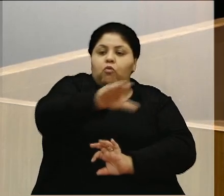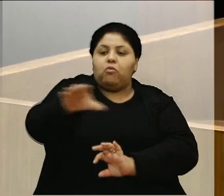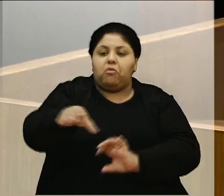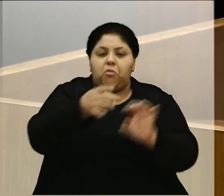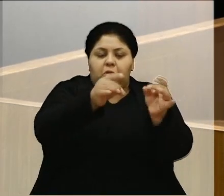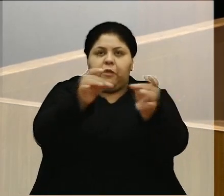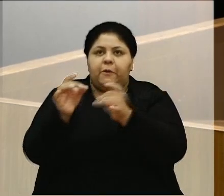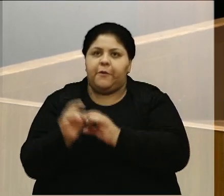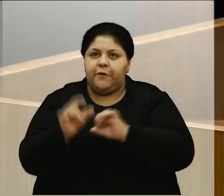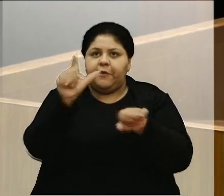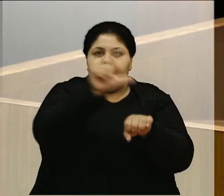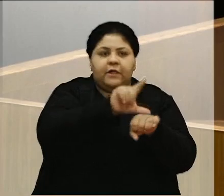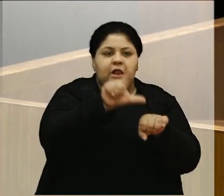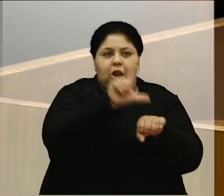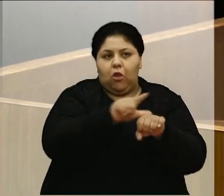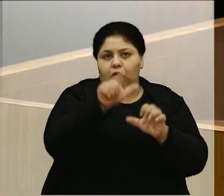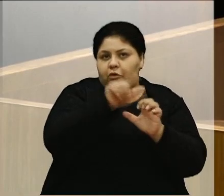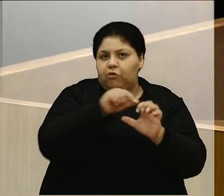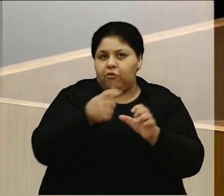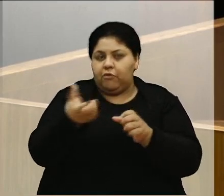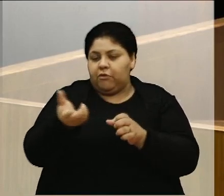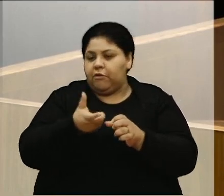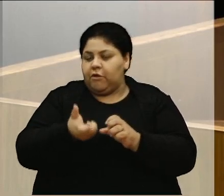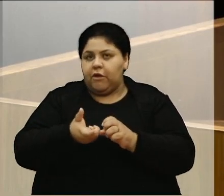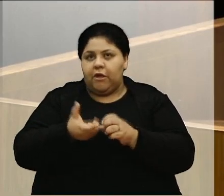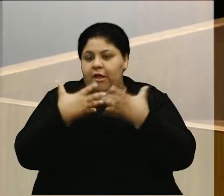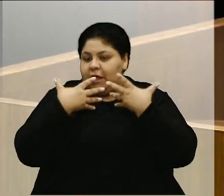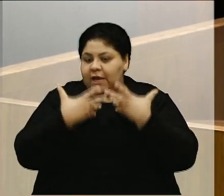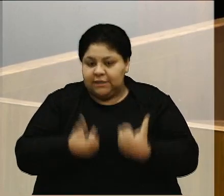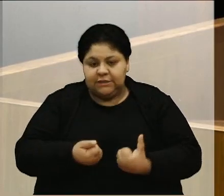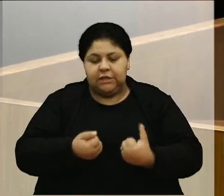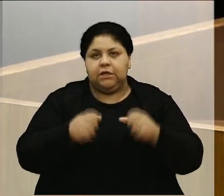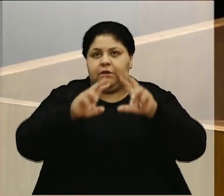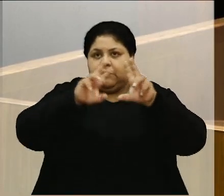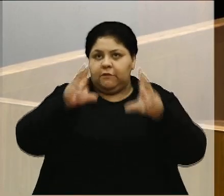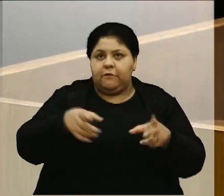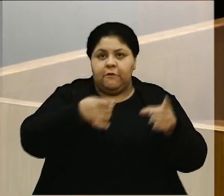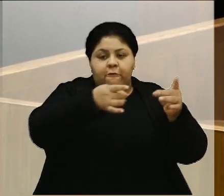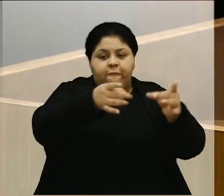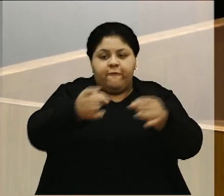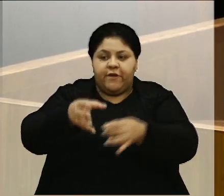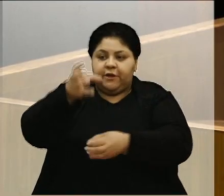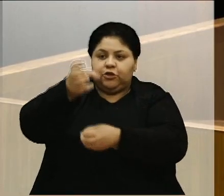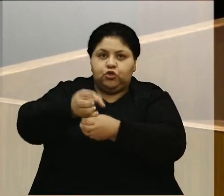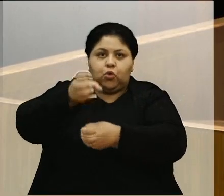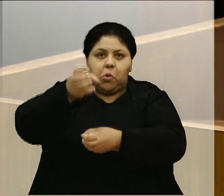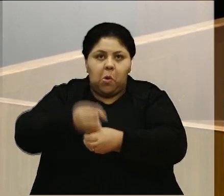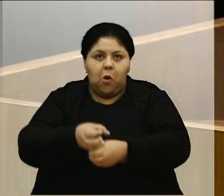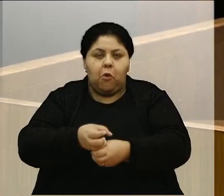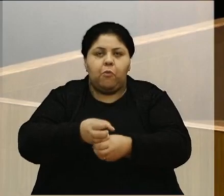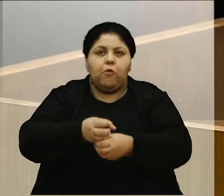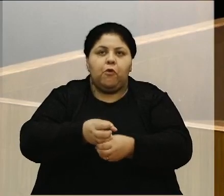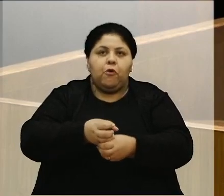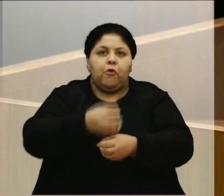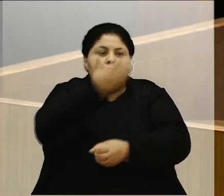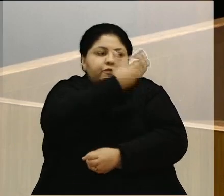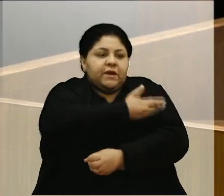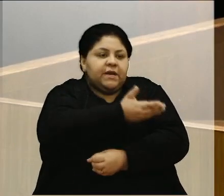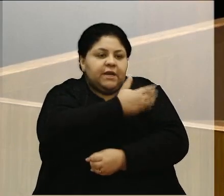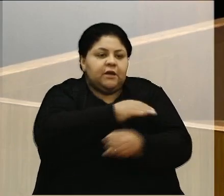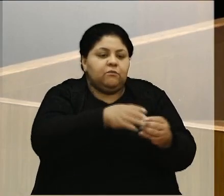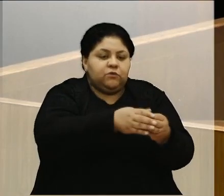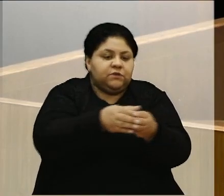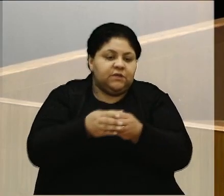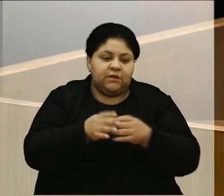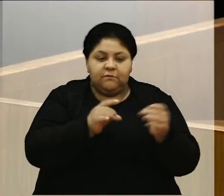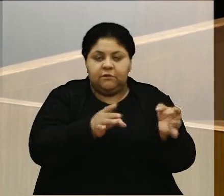Então, a loja, a empresa que quiser abraçar a causa, ela vende o copo, nós treinamos a equipe de vendas para que situações que aconteceram